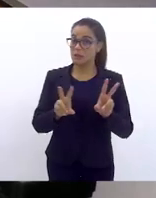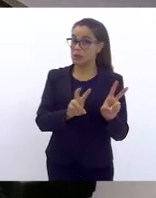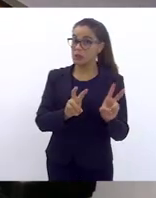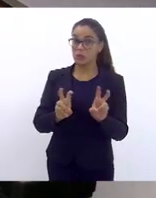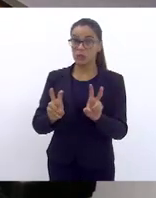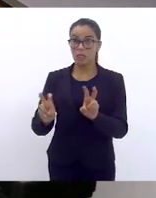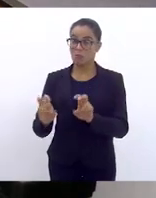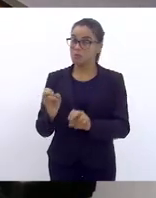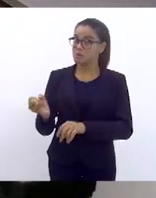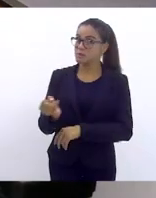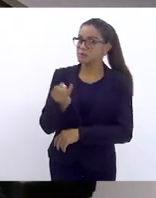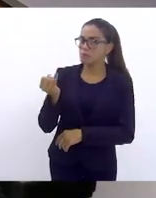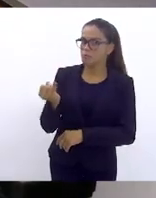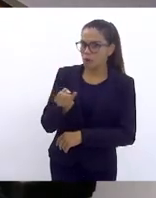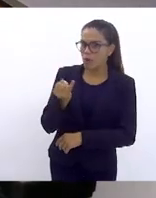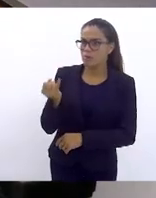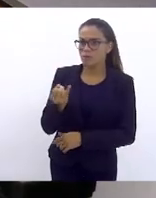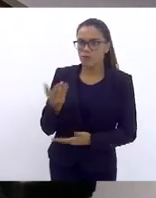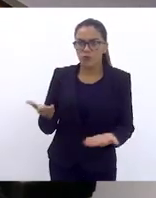importantes